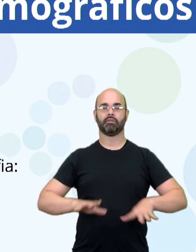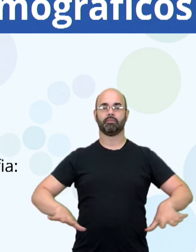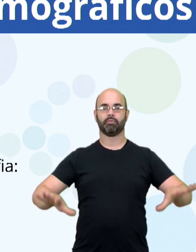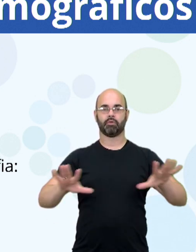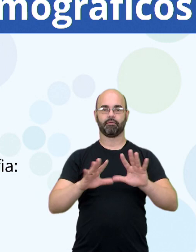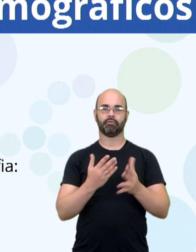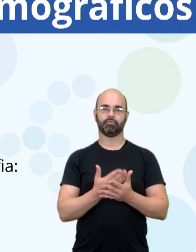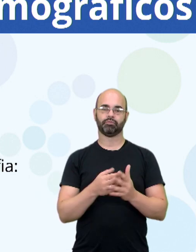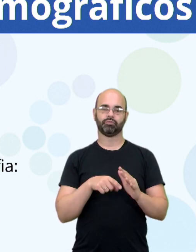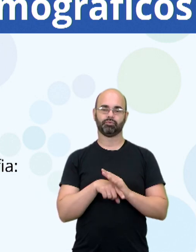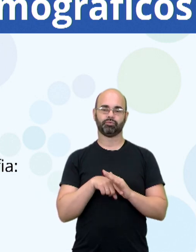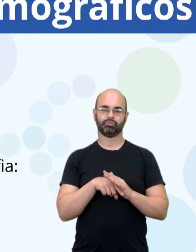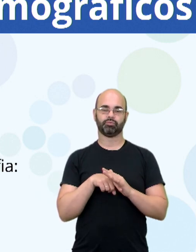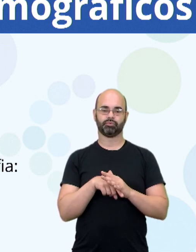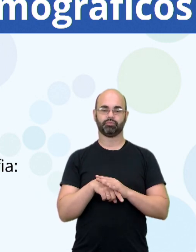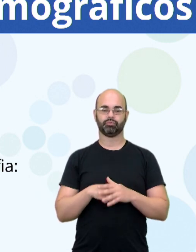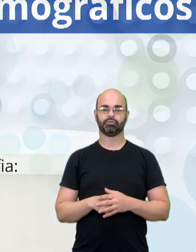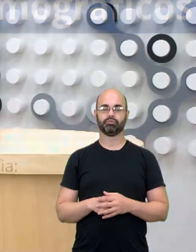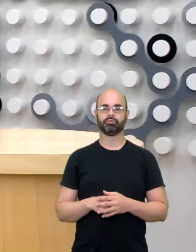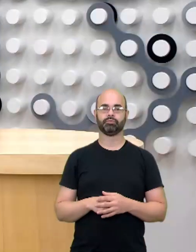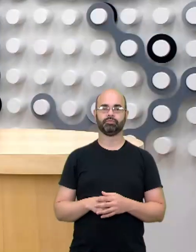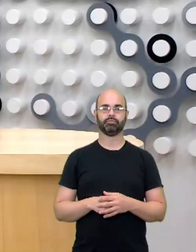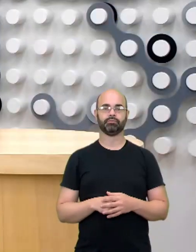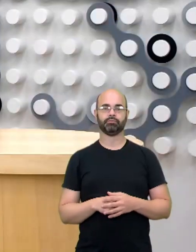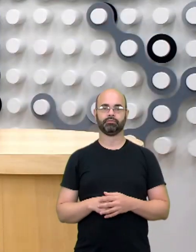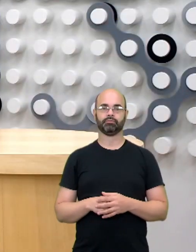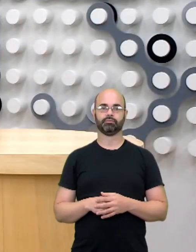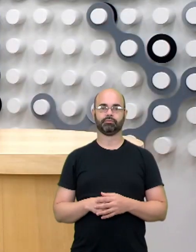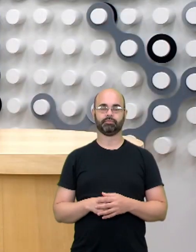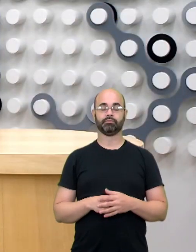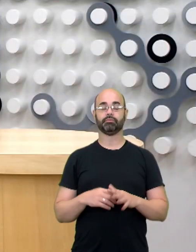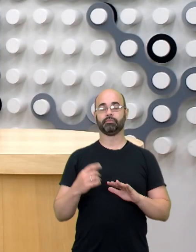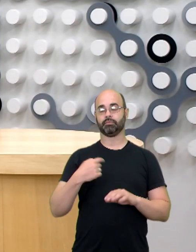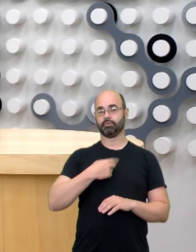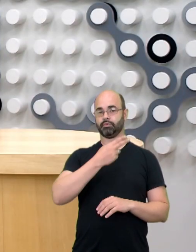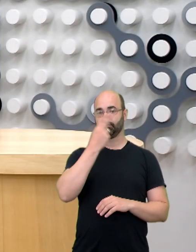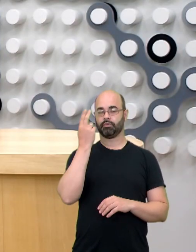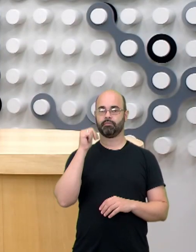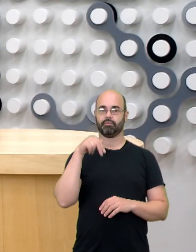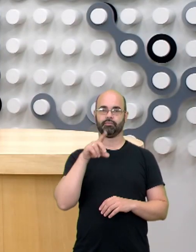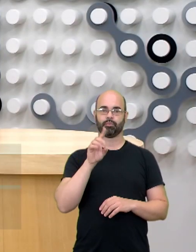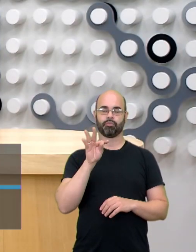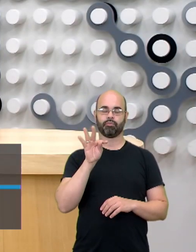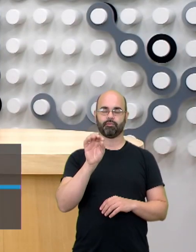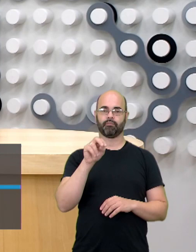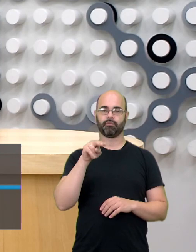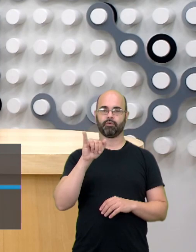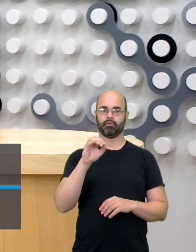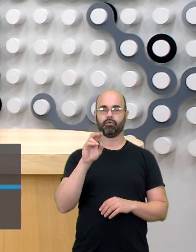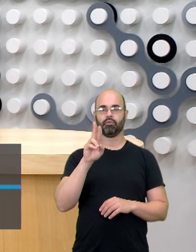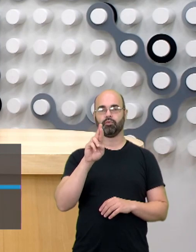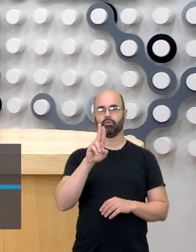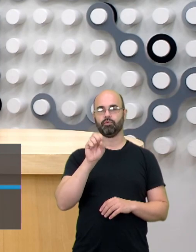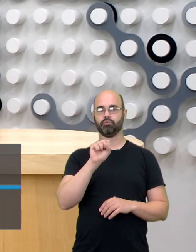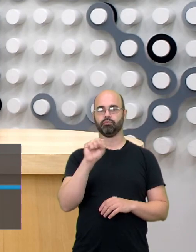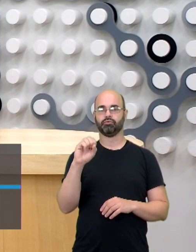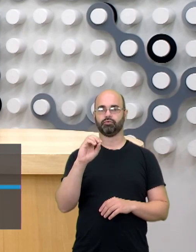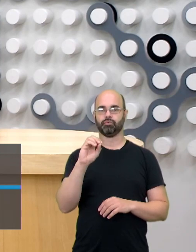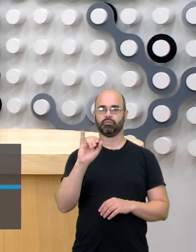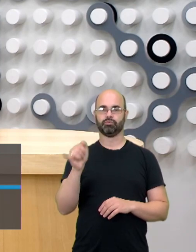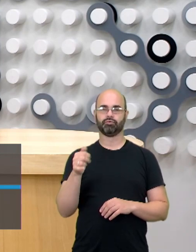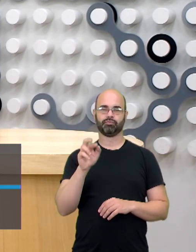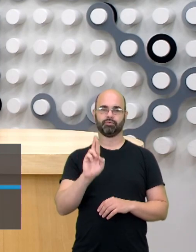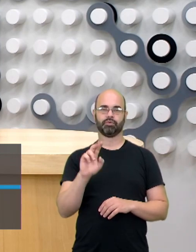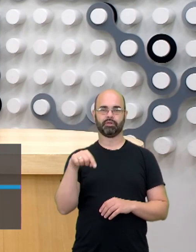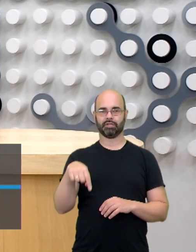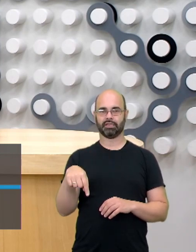ponto final aí, né, dessa atividade. Meu nome é Antônio Russo Júnior, né, eu sou professor de Geografia aqui do Centro de Mídias.